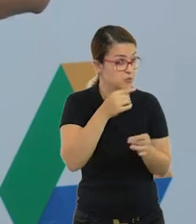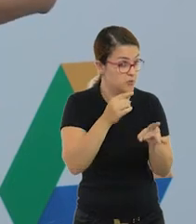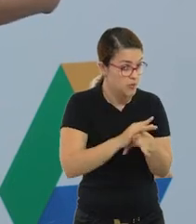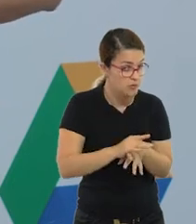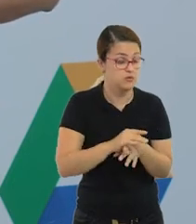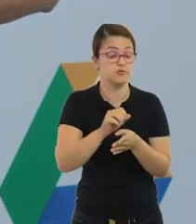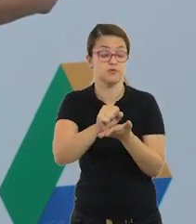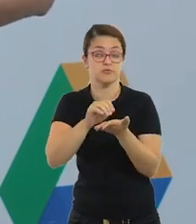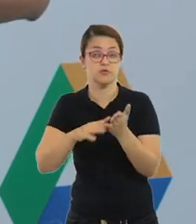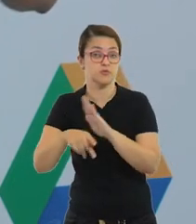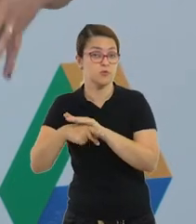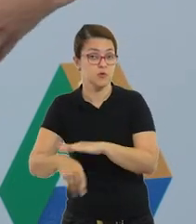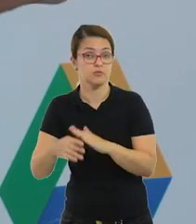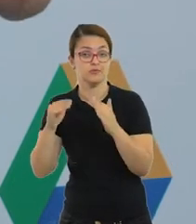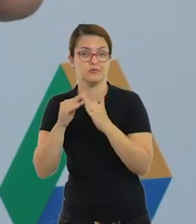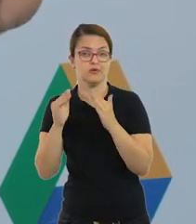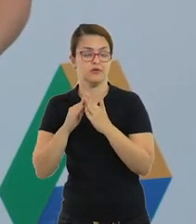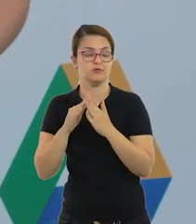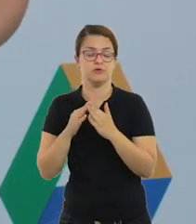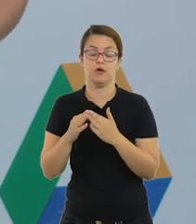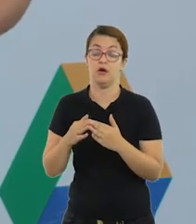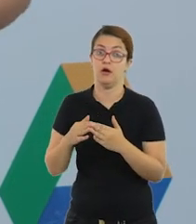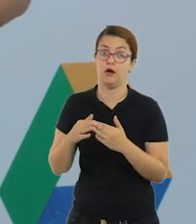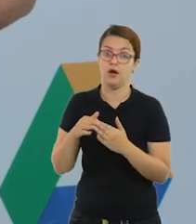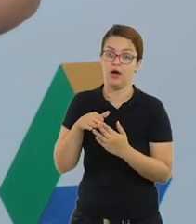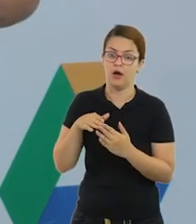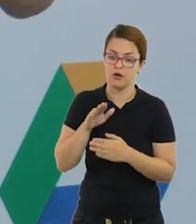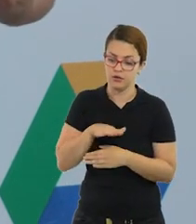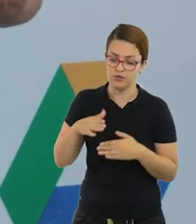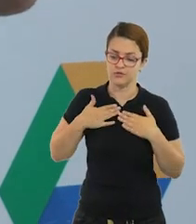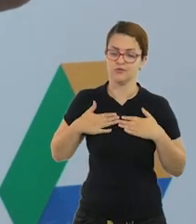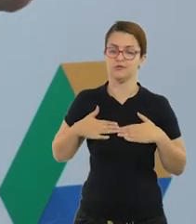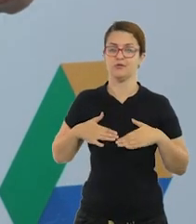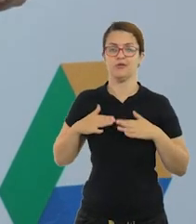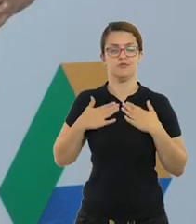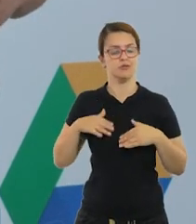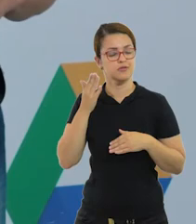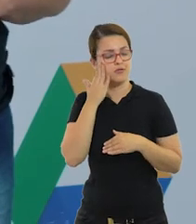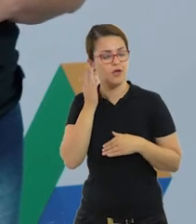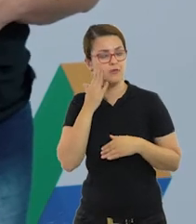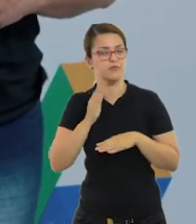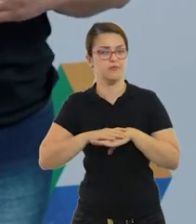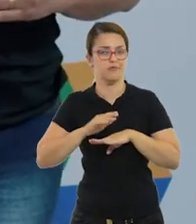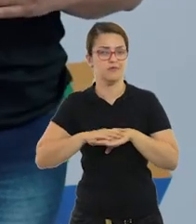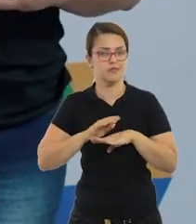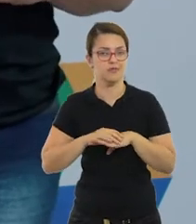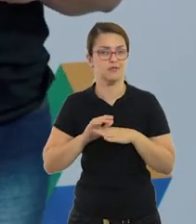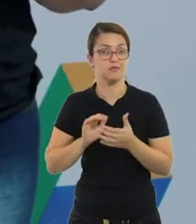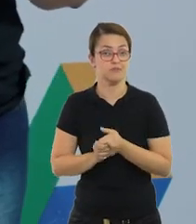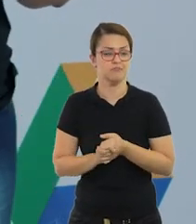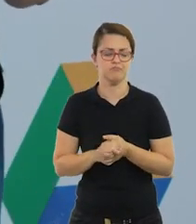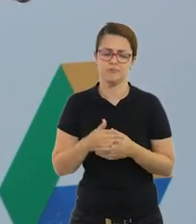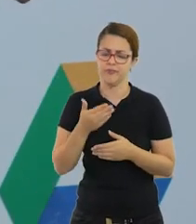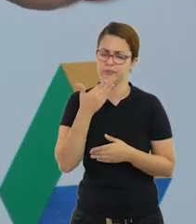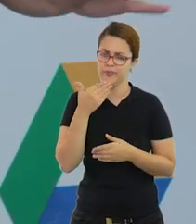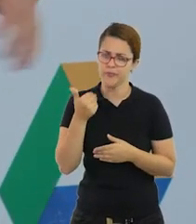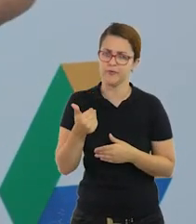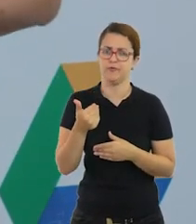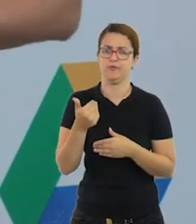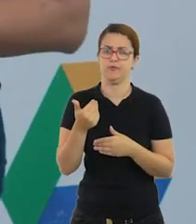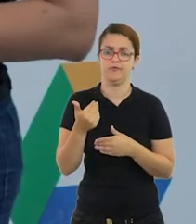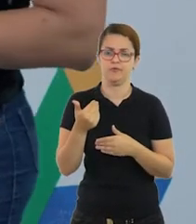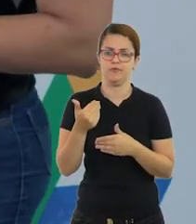fazer a atividade de lição de casa. Isso vai dar uma tranquilidade para a criança já sabe o que ela vai fazer e a tendência é que ela coopere